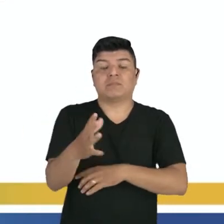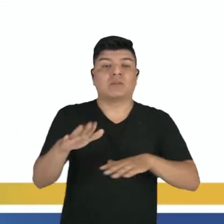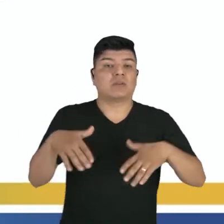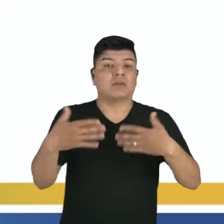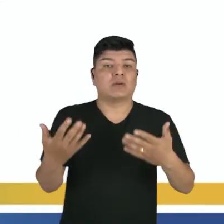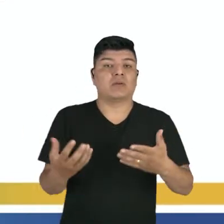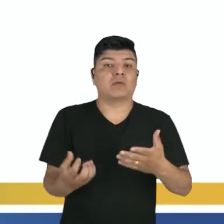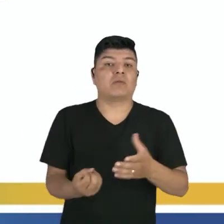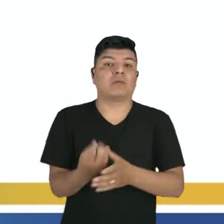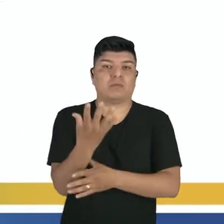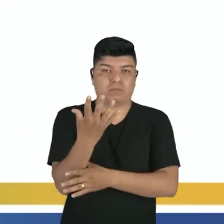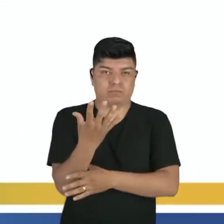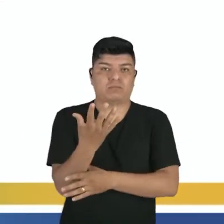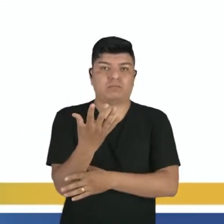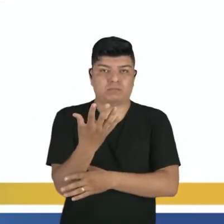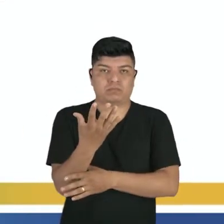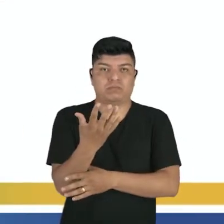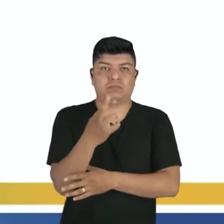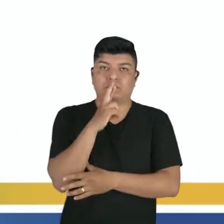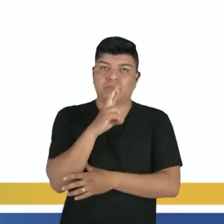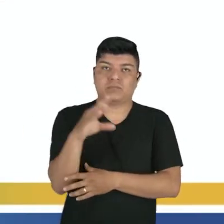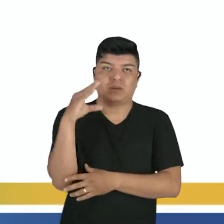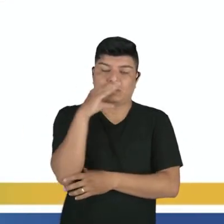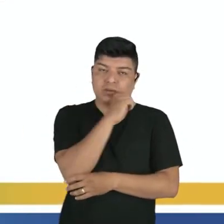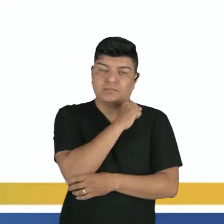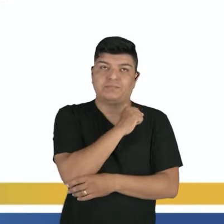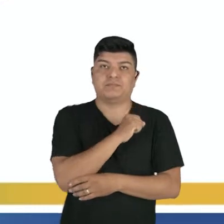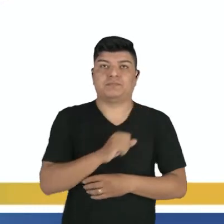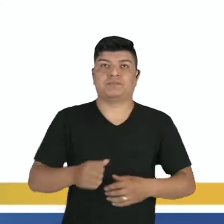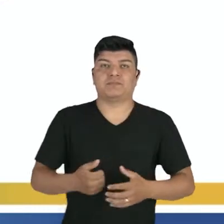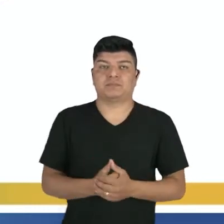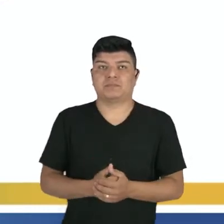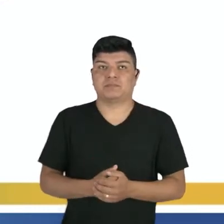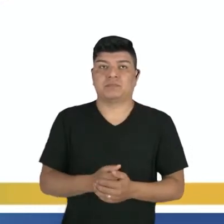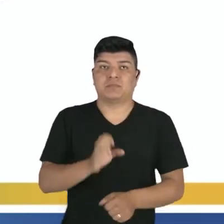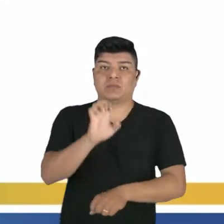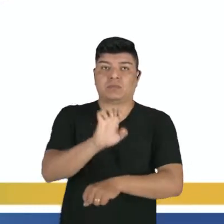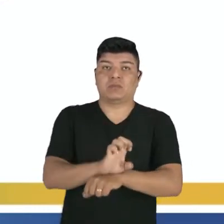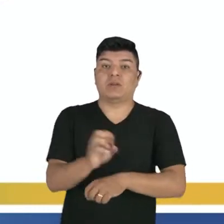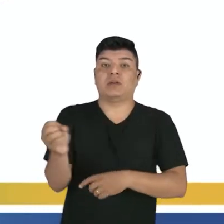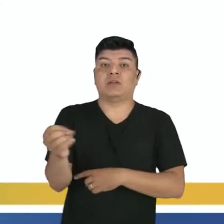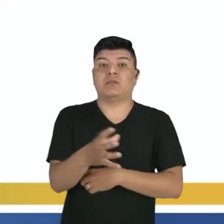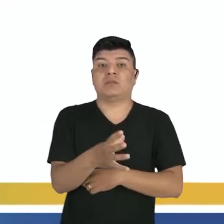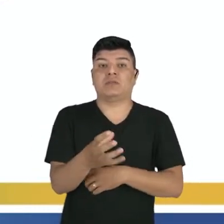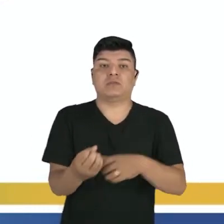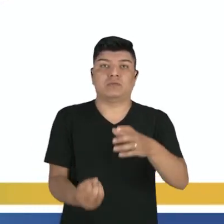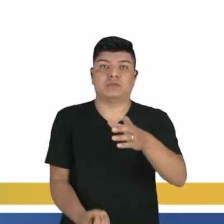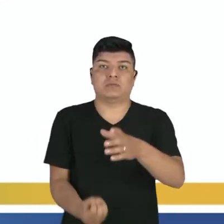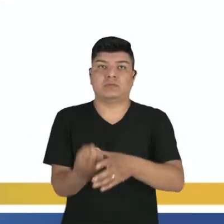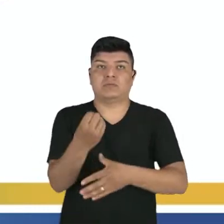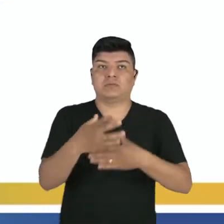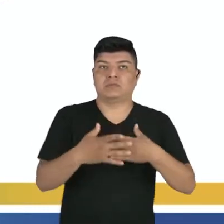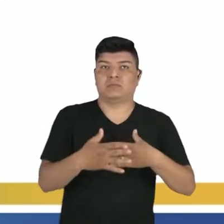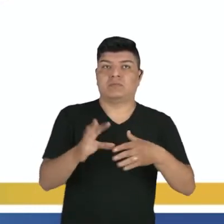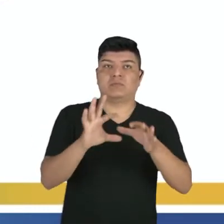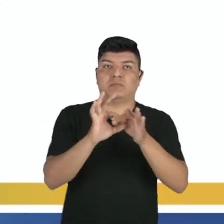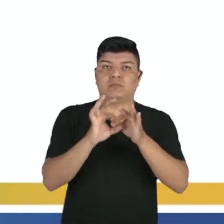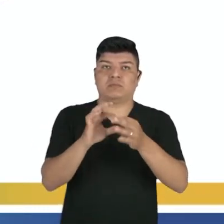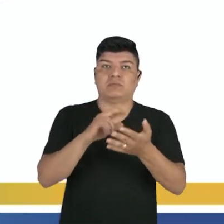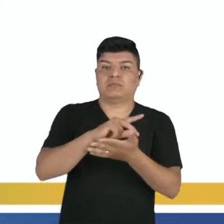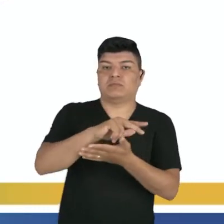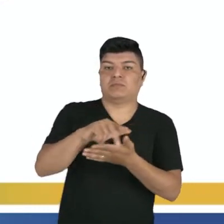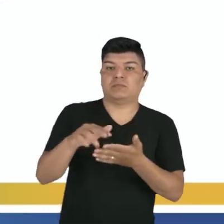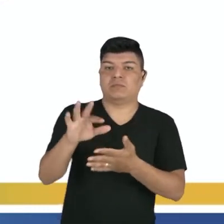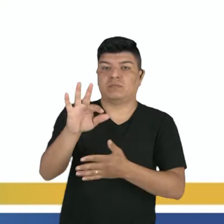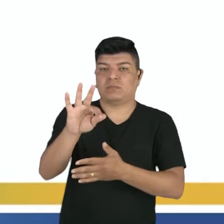dele? Então, nós temos aí uma breve resposta. O Estado moderno surgiu a partir da união dos